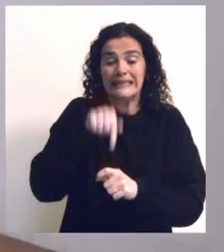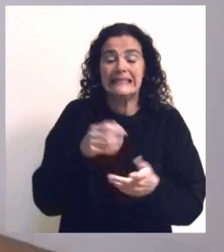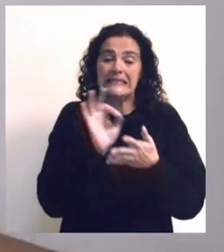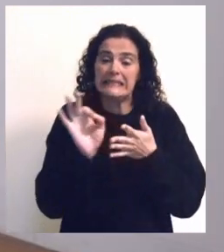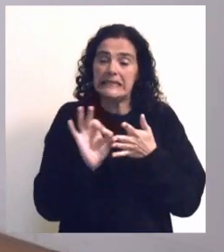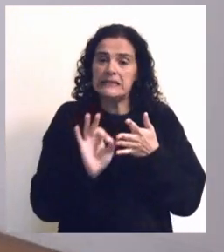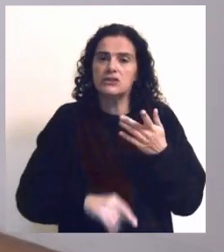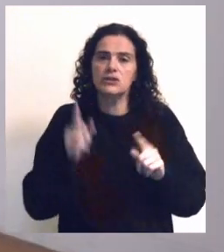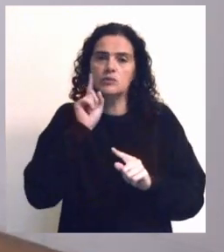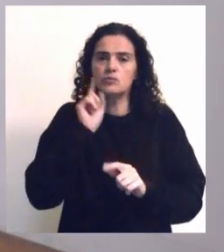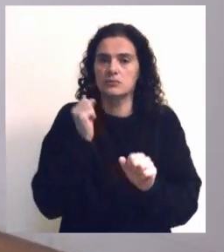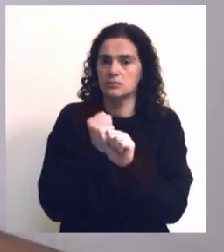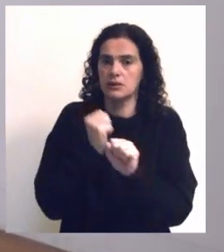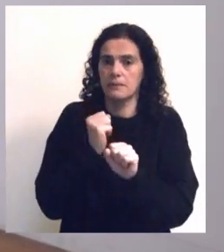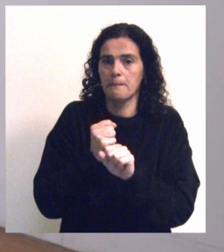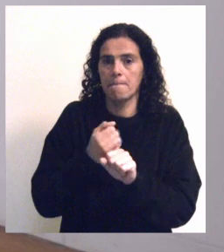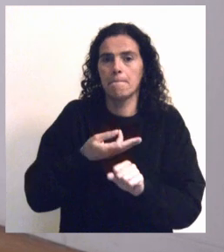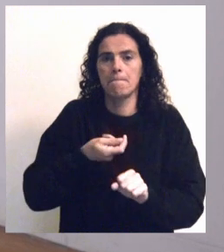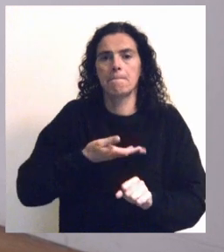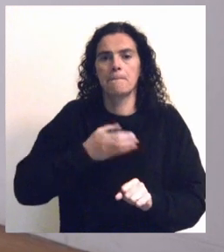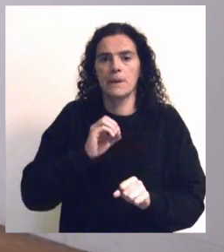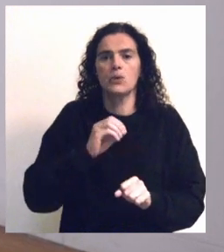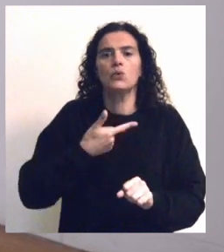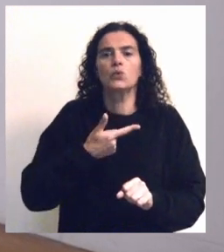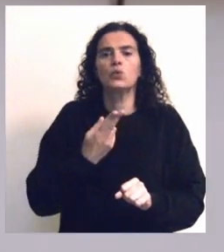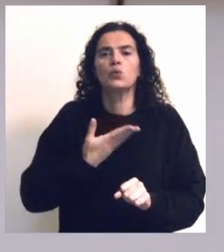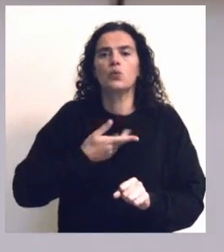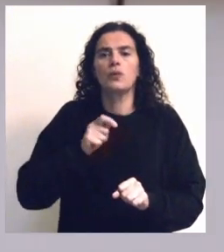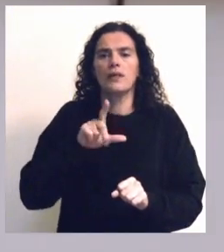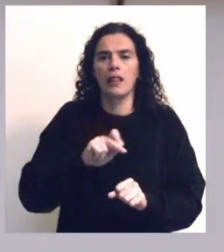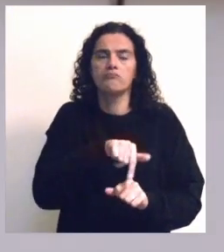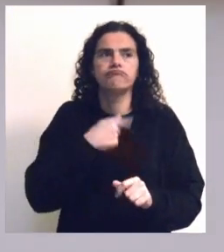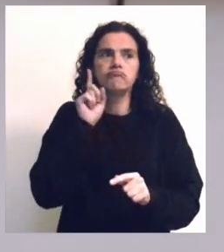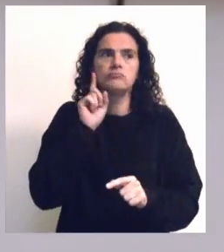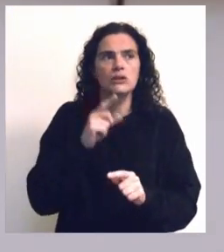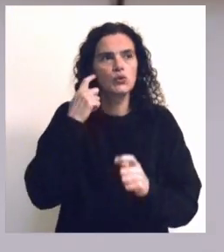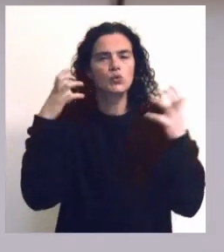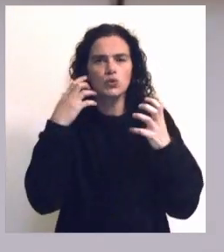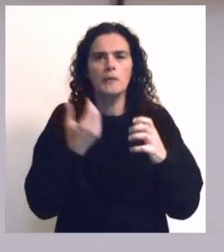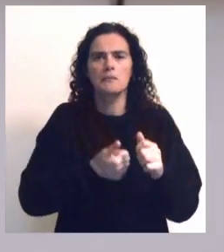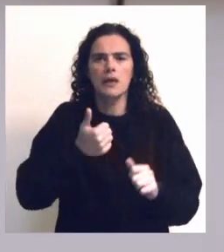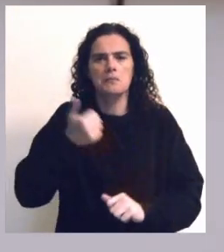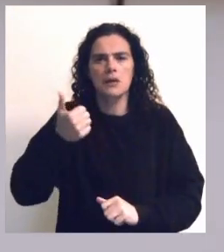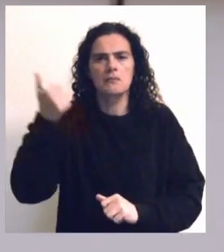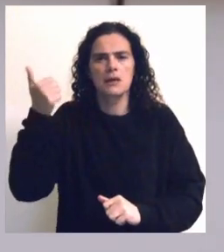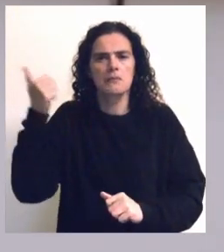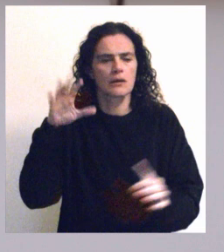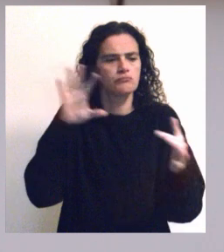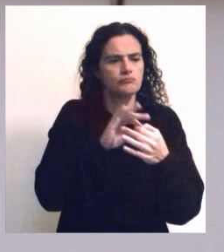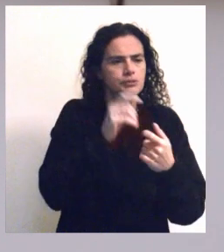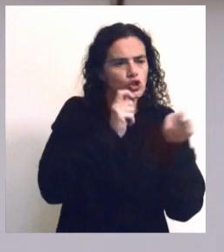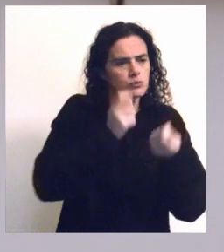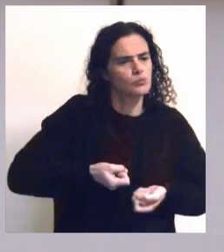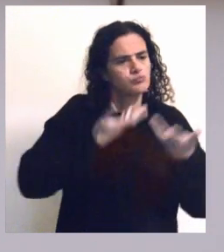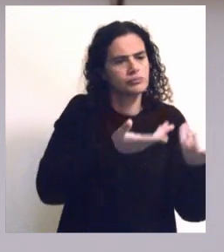escultura. Isto é uma característica importante no trabalho de Pedro Tudela. De facto, esta importância que o som foi ganhando, quer do ponto de